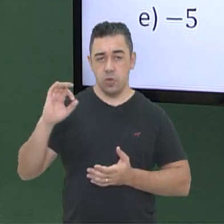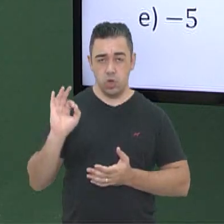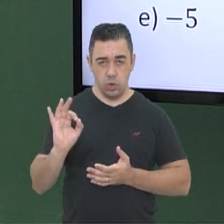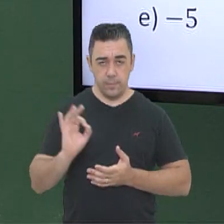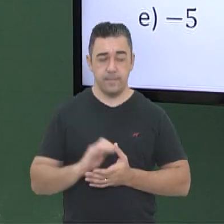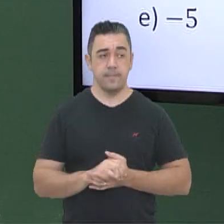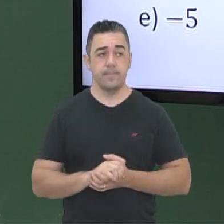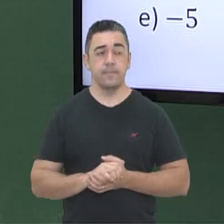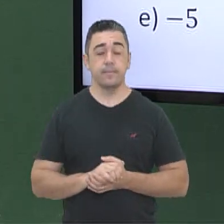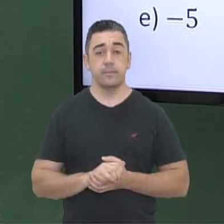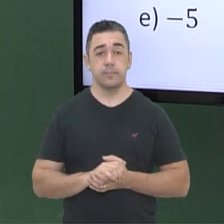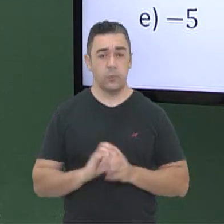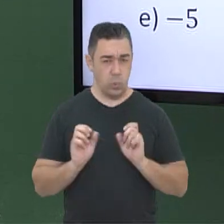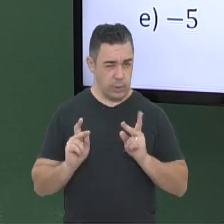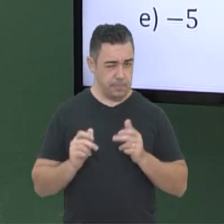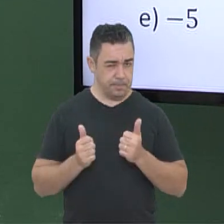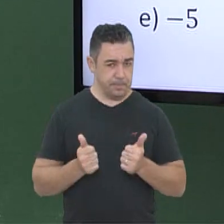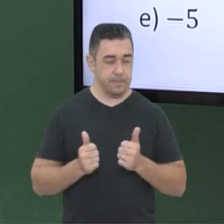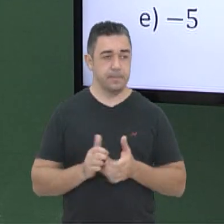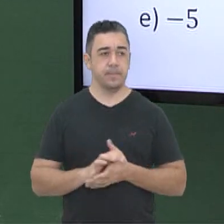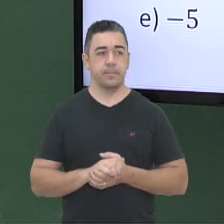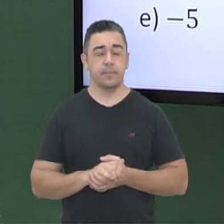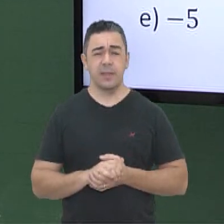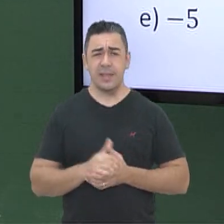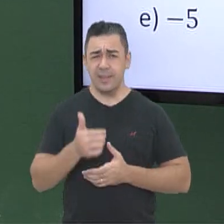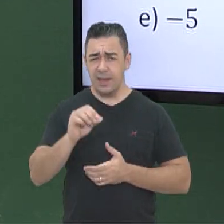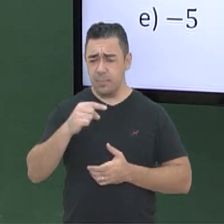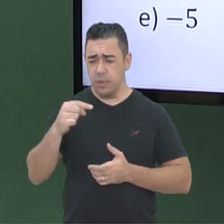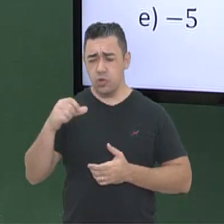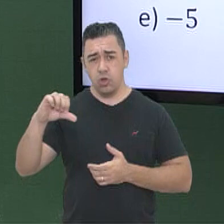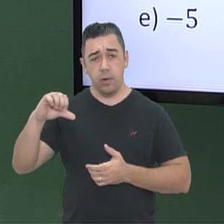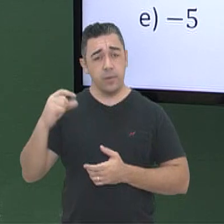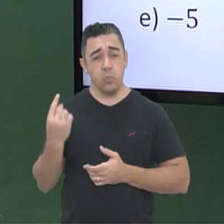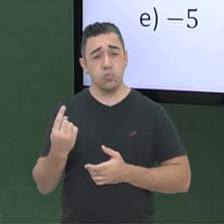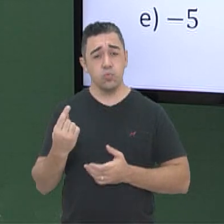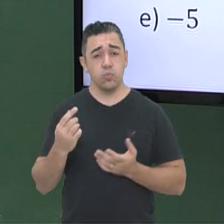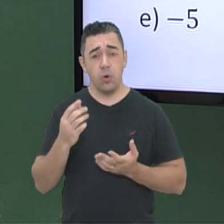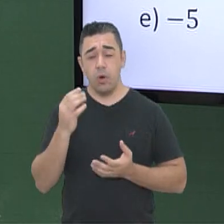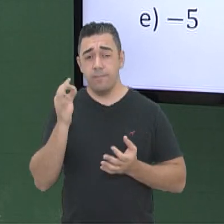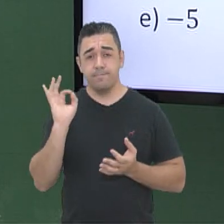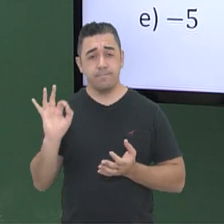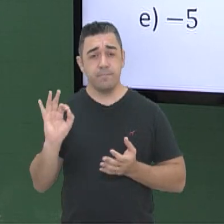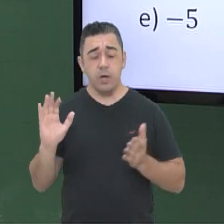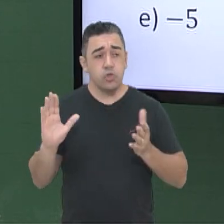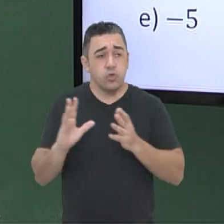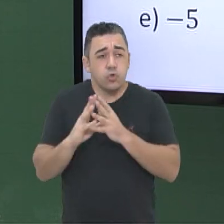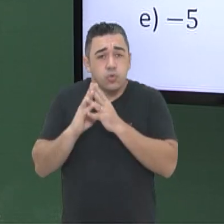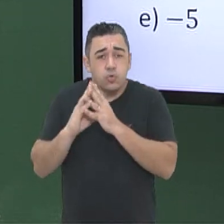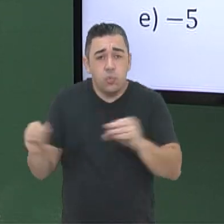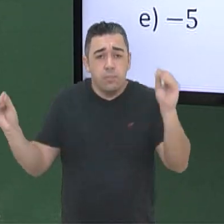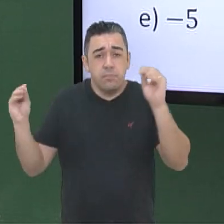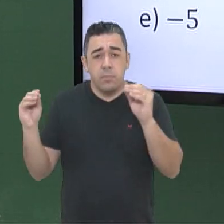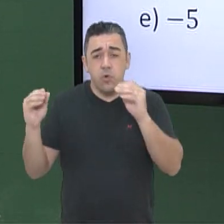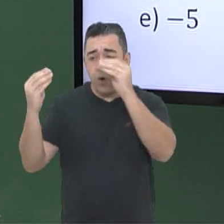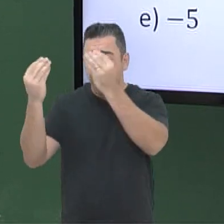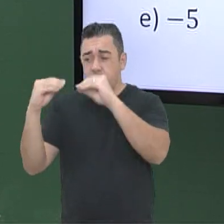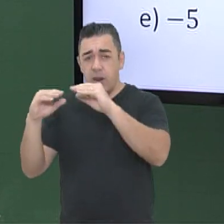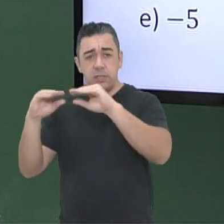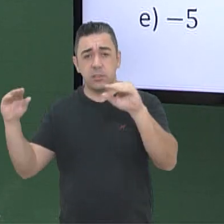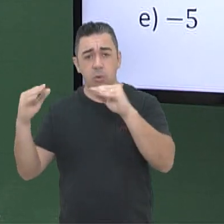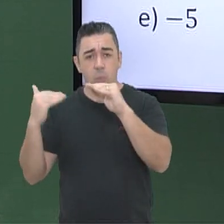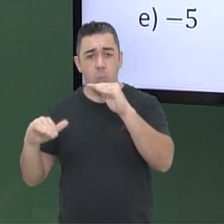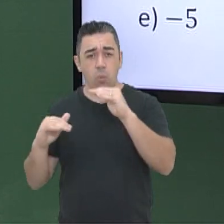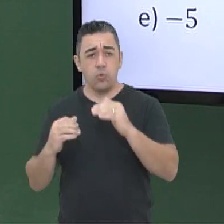é 9, ok? 10 menos 9 é 1. Então, ficou ótimo, sumiu a fração. Ficamos só com